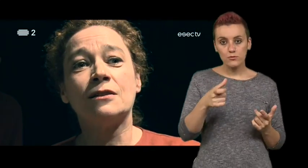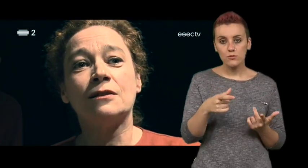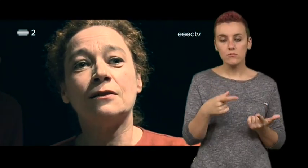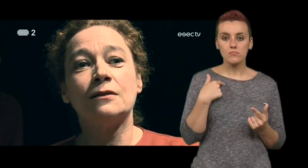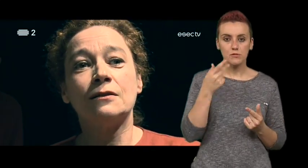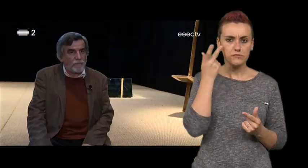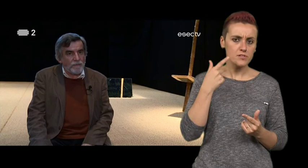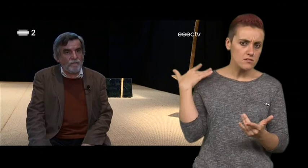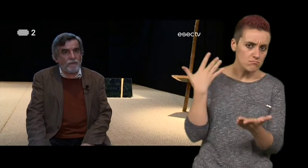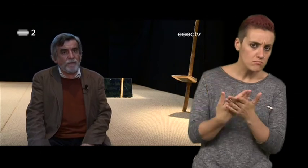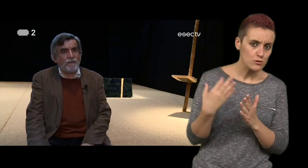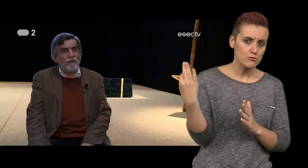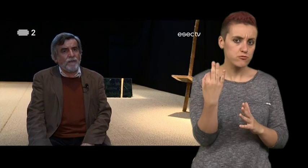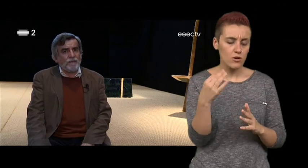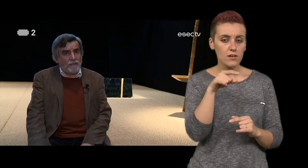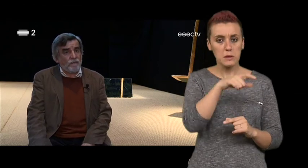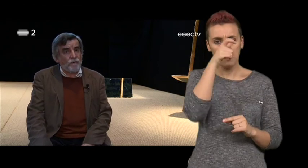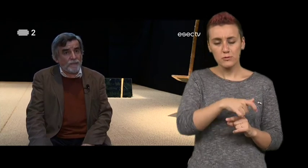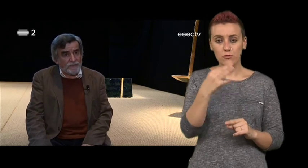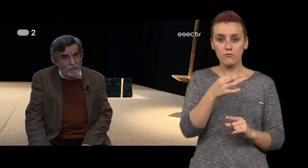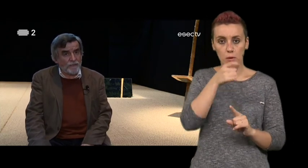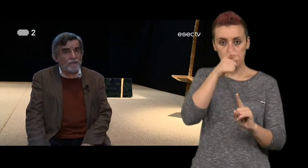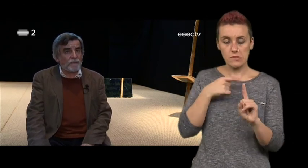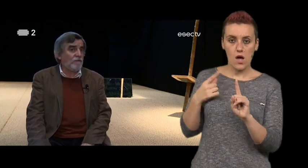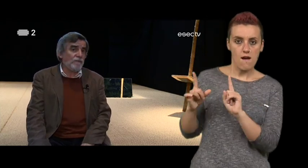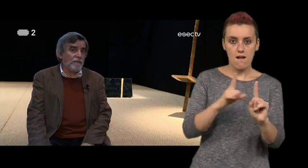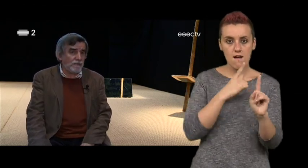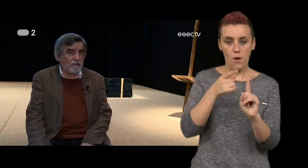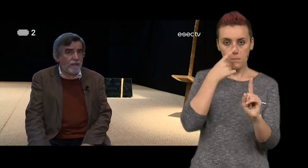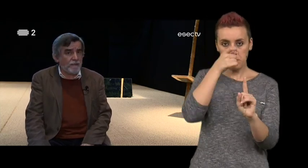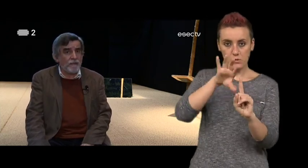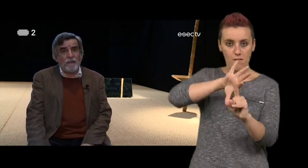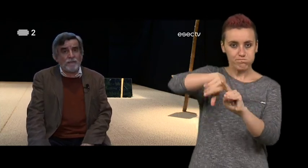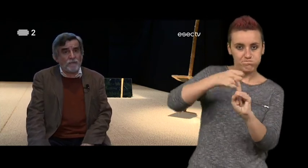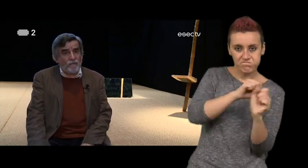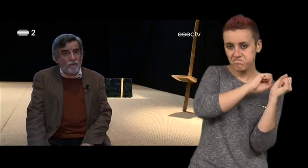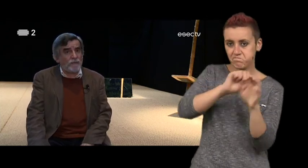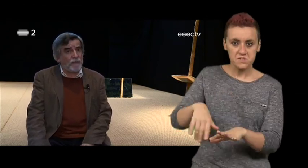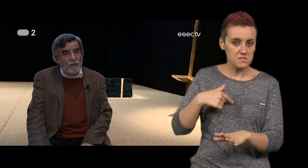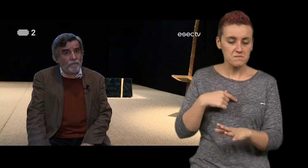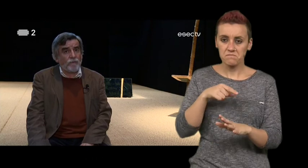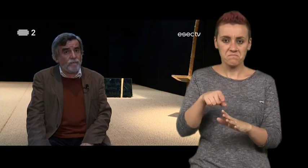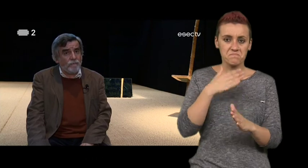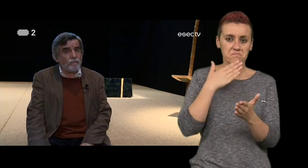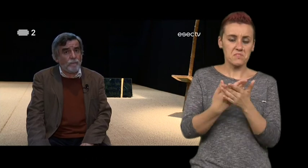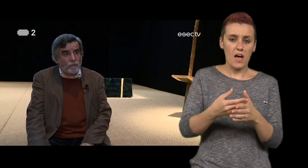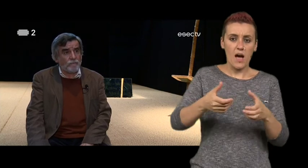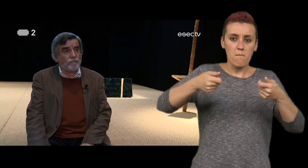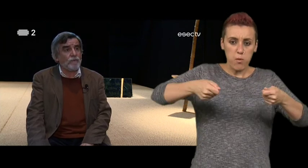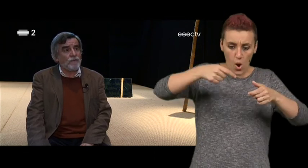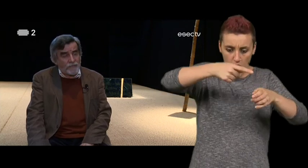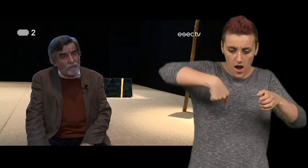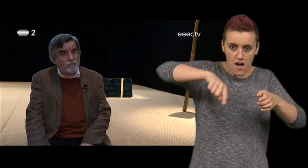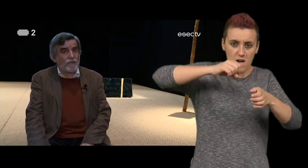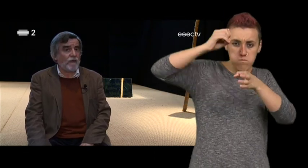gente que tem um percurso de vida, gente que foi perseguida, gente que foi silenciada, gente que foi atirada para o fundo de